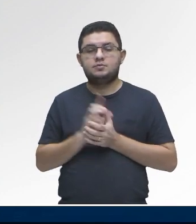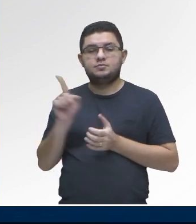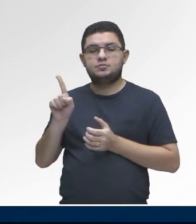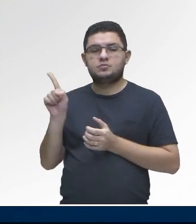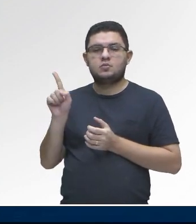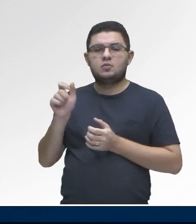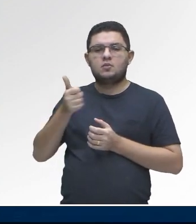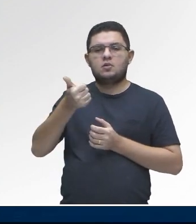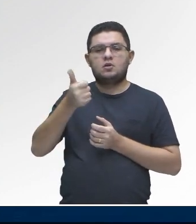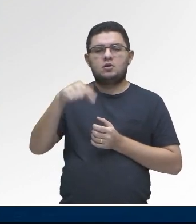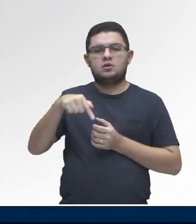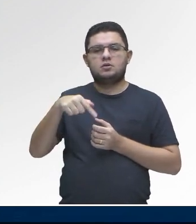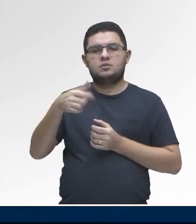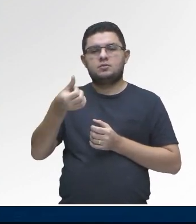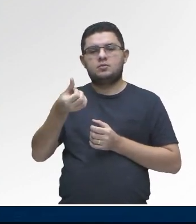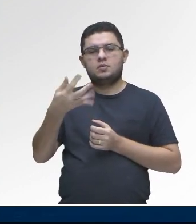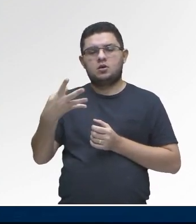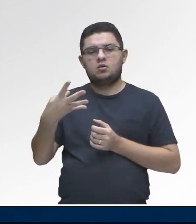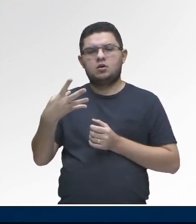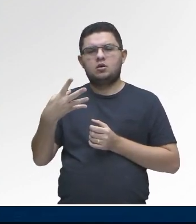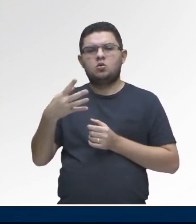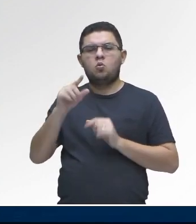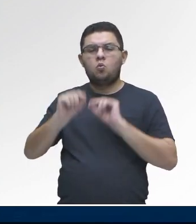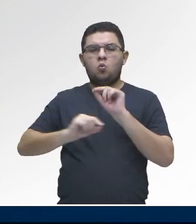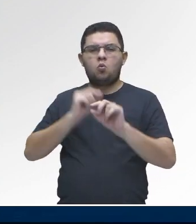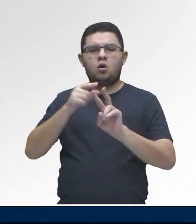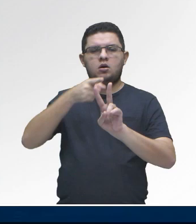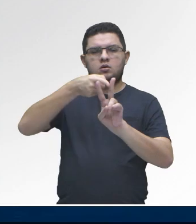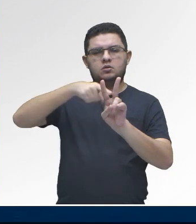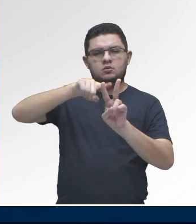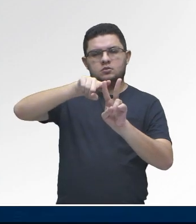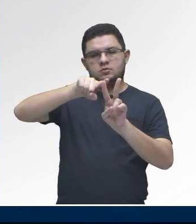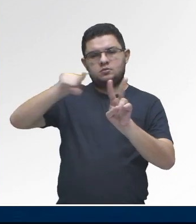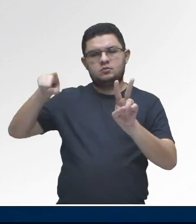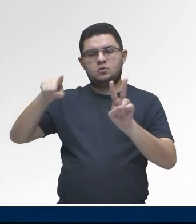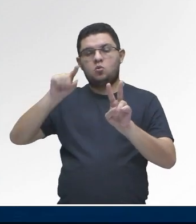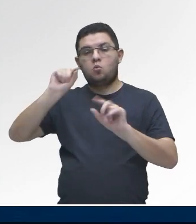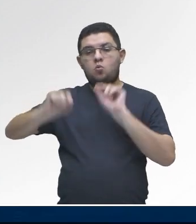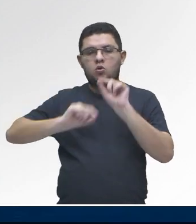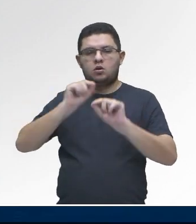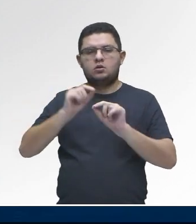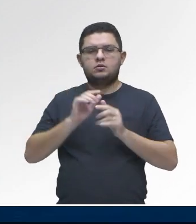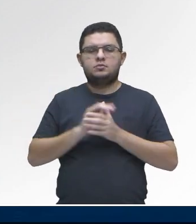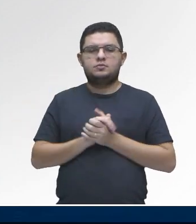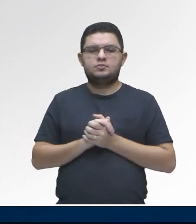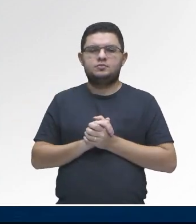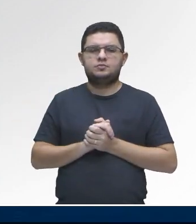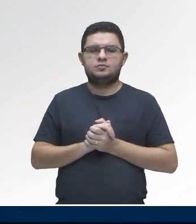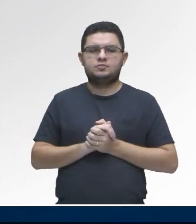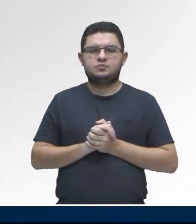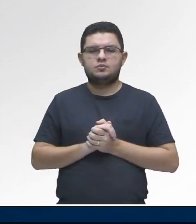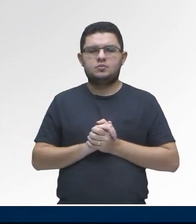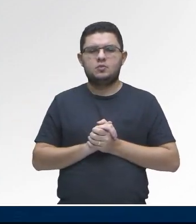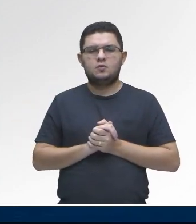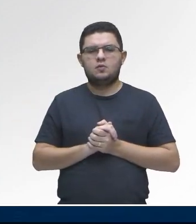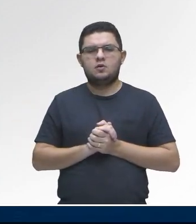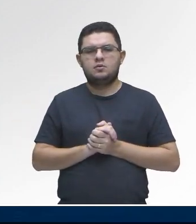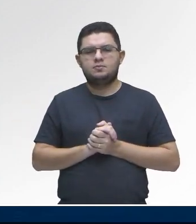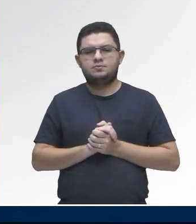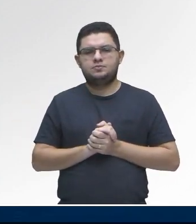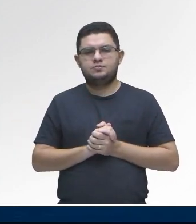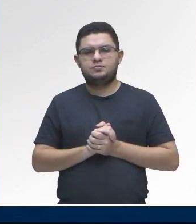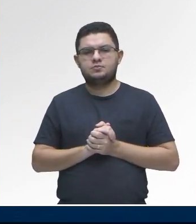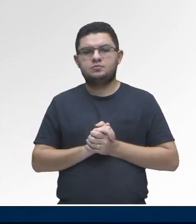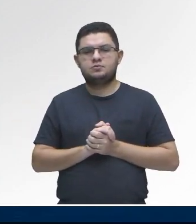17,64, raiz quadrada, separe de duas casas. Um número que multiplicado por